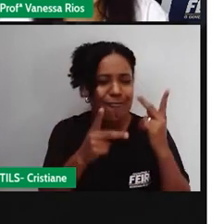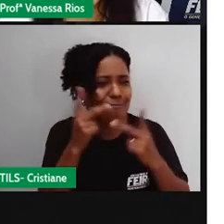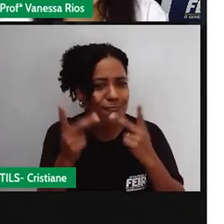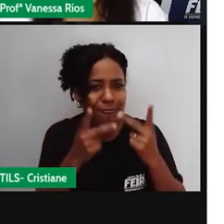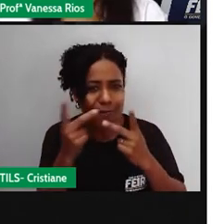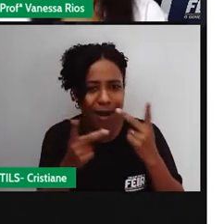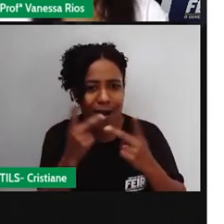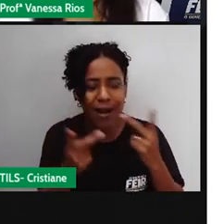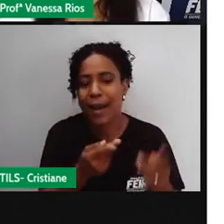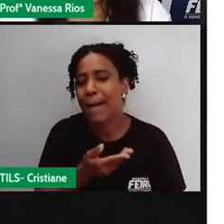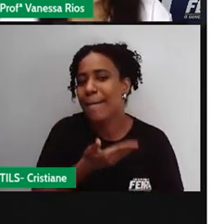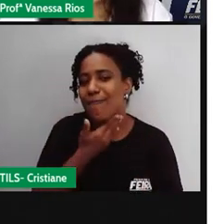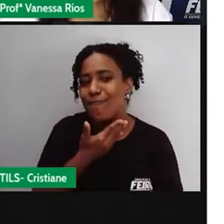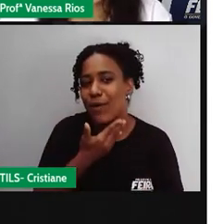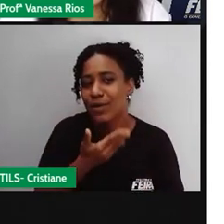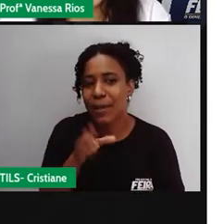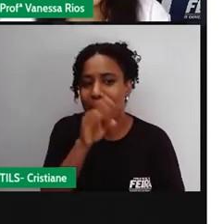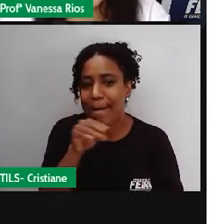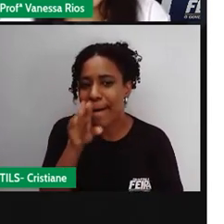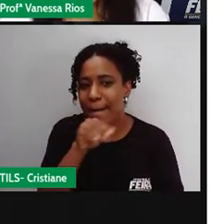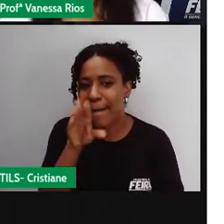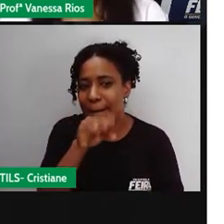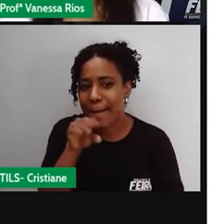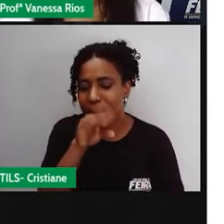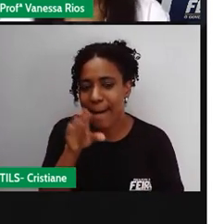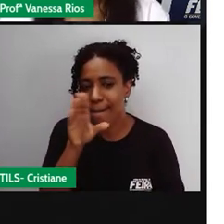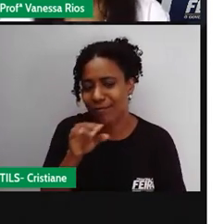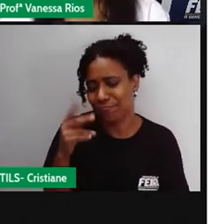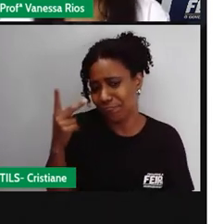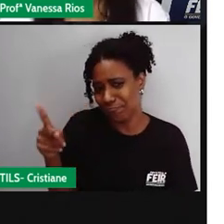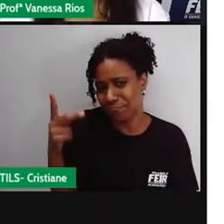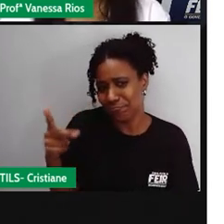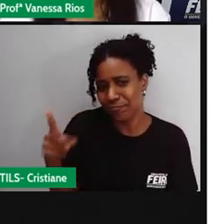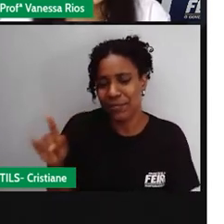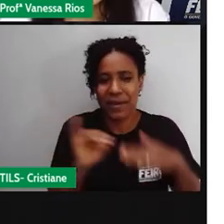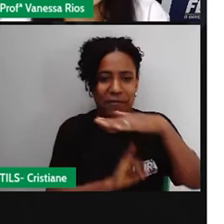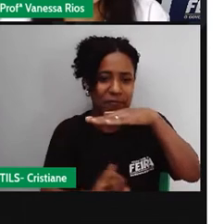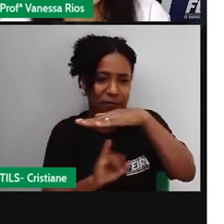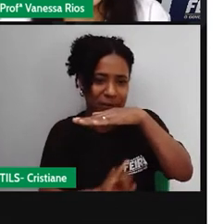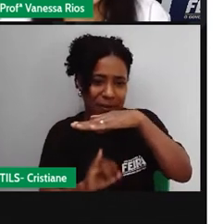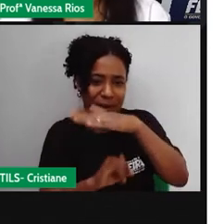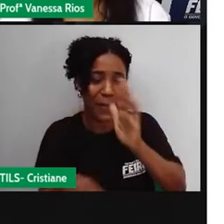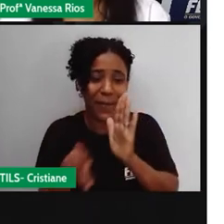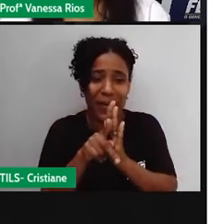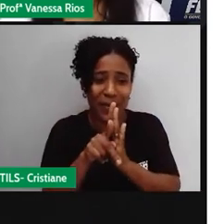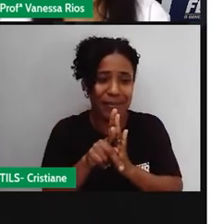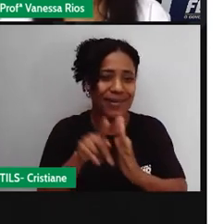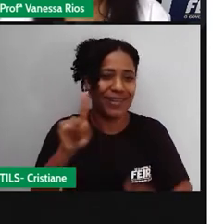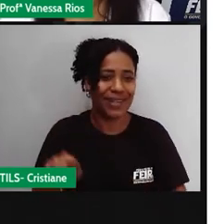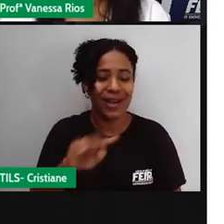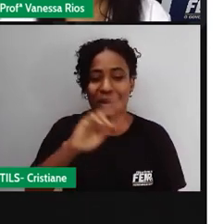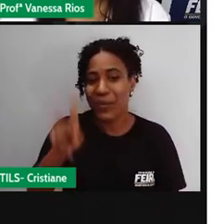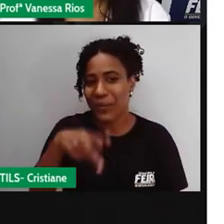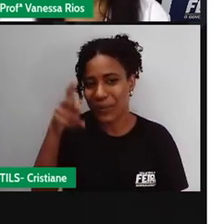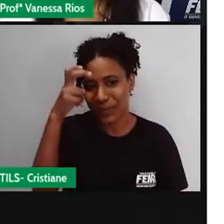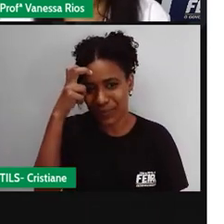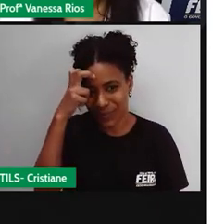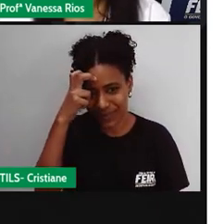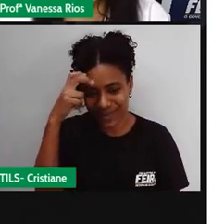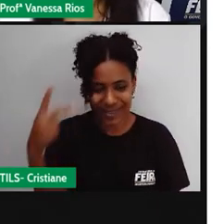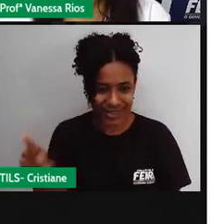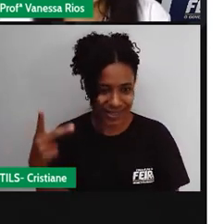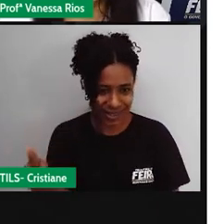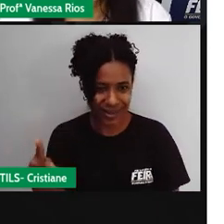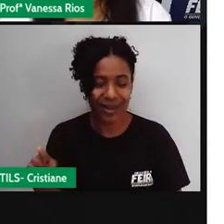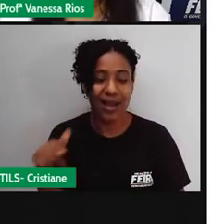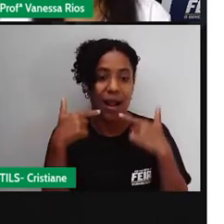as palavras, não pode ser considerado errado, porque faz parte da cultura, né? Da linguagem utilizada